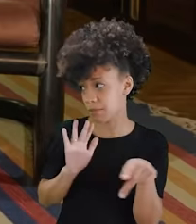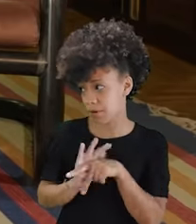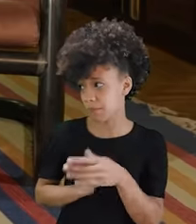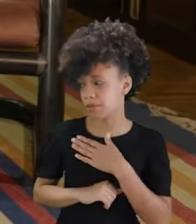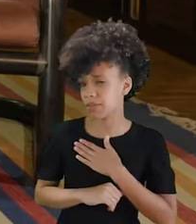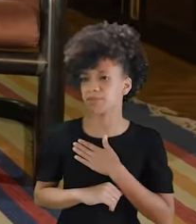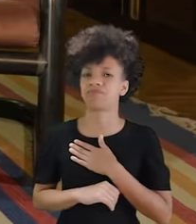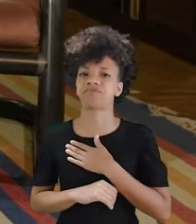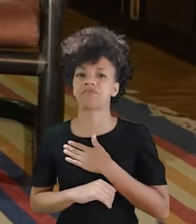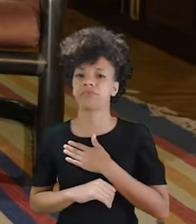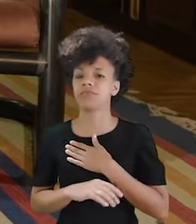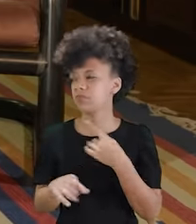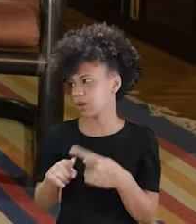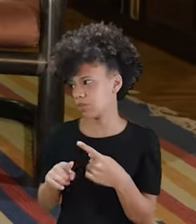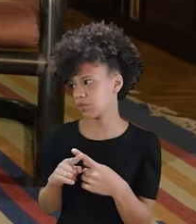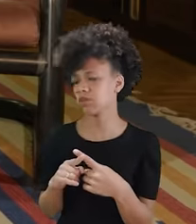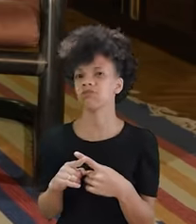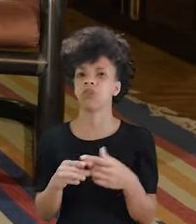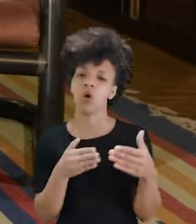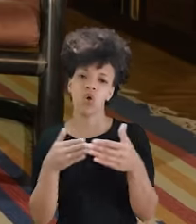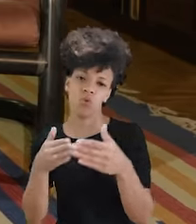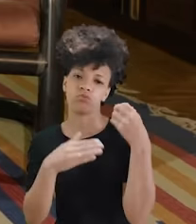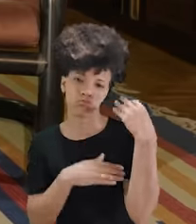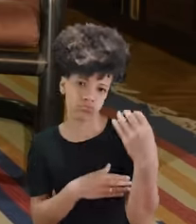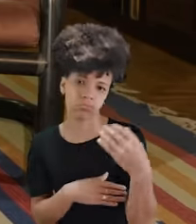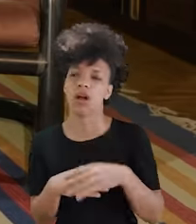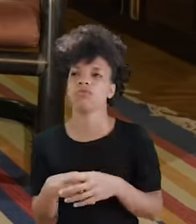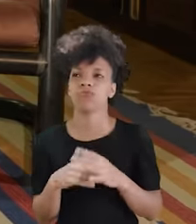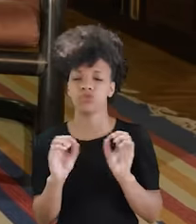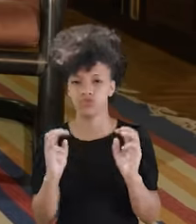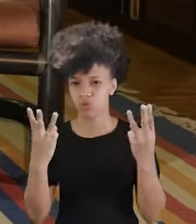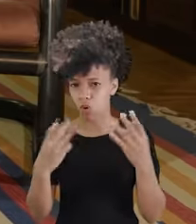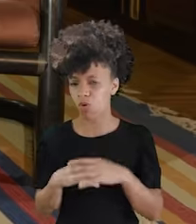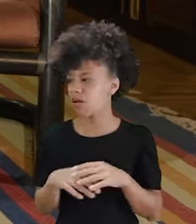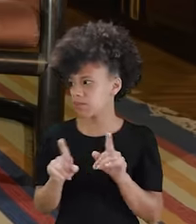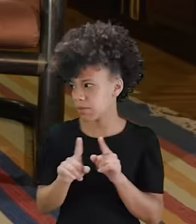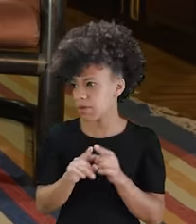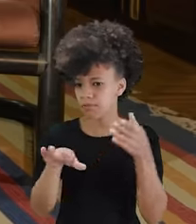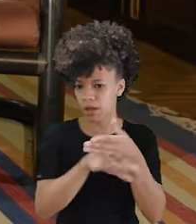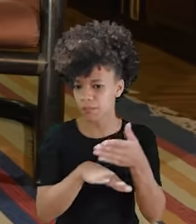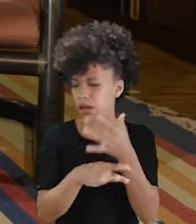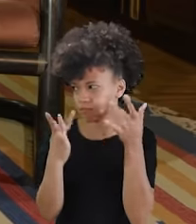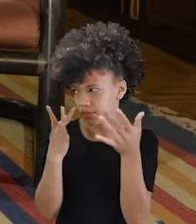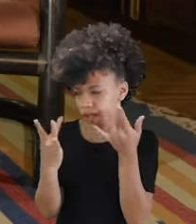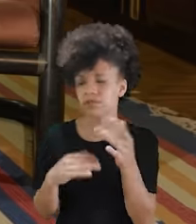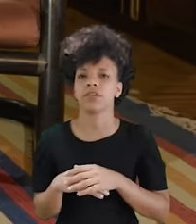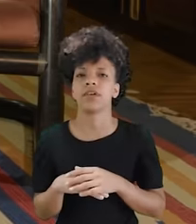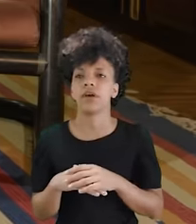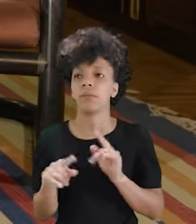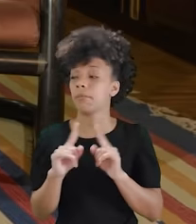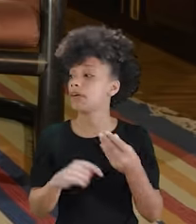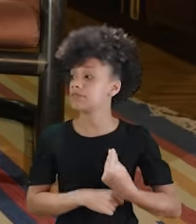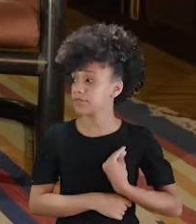experiência própria cara povo mais que já viu que eu fiz Cruzeiro se show tá ok a ser um pouco desse dessa turma de fazer stand-up